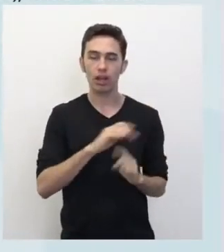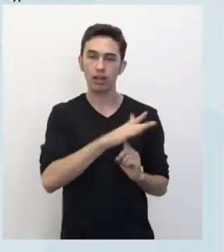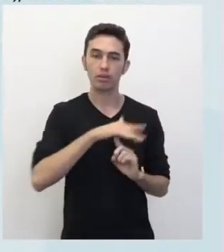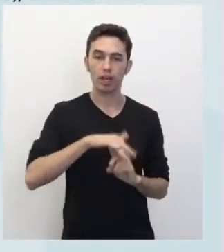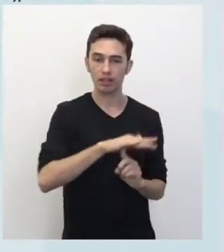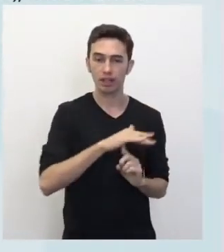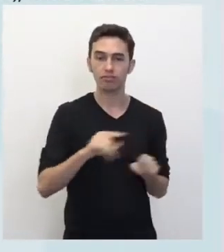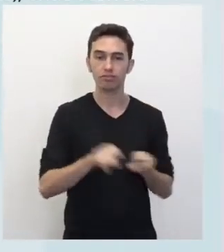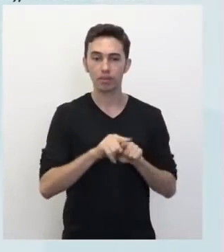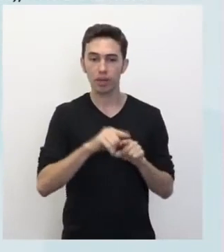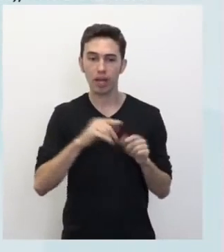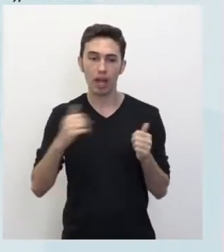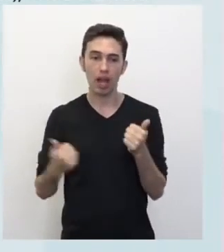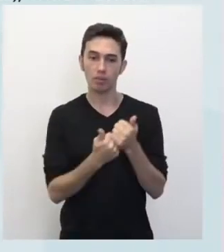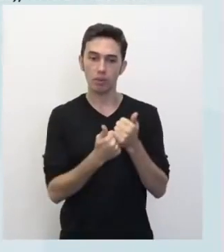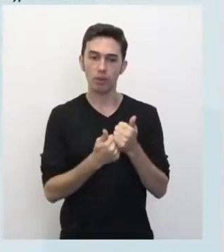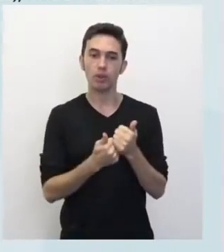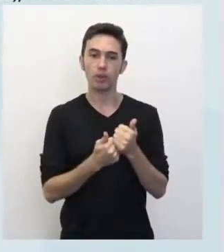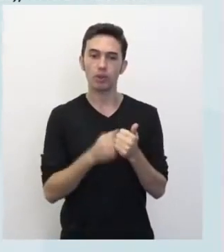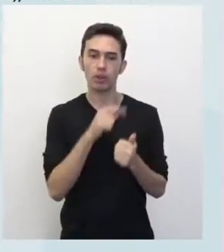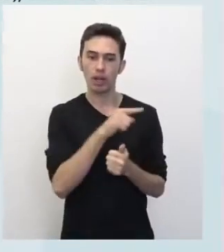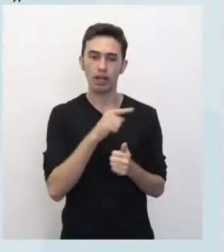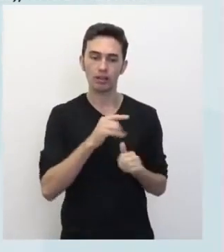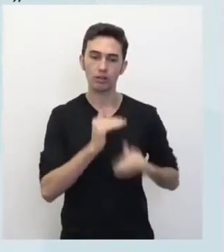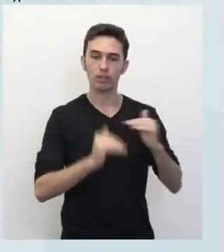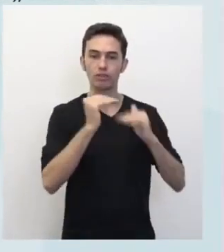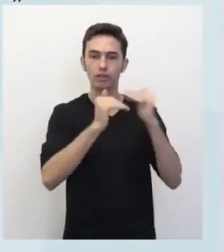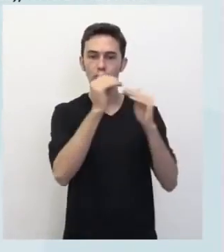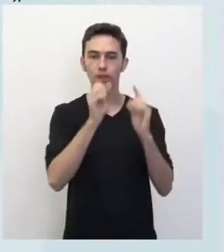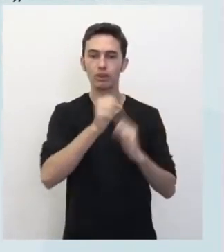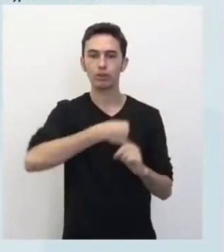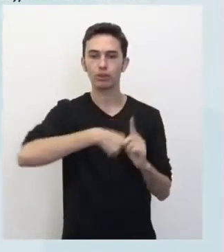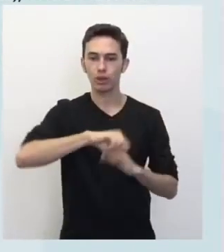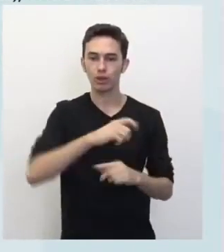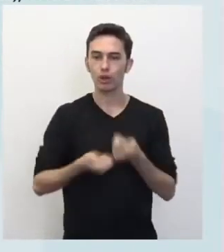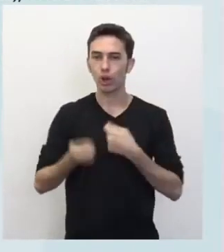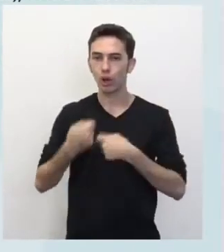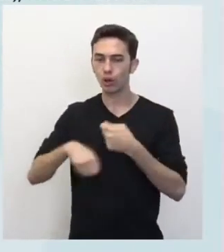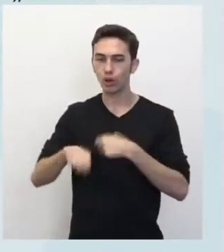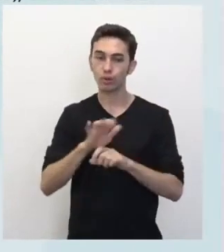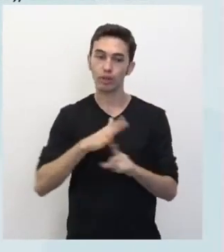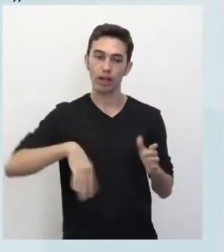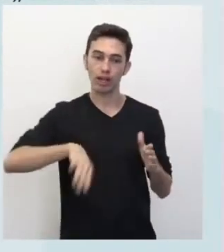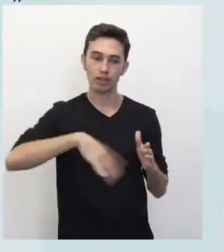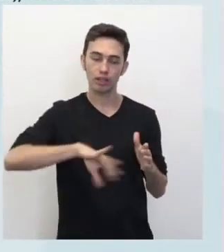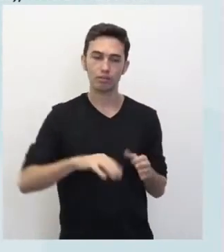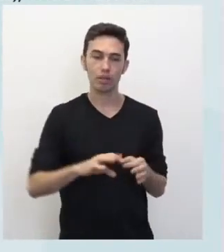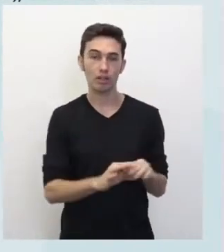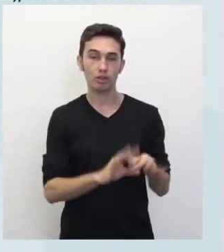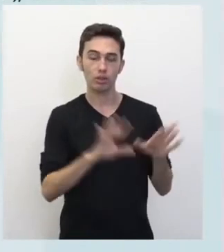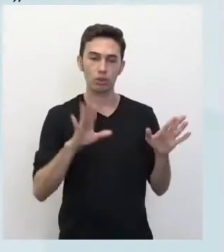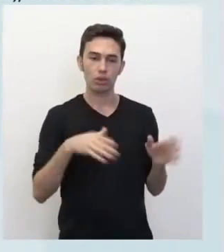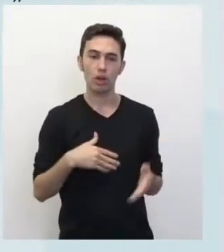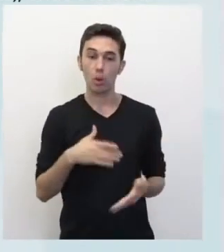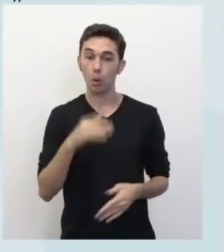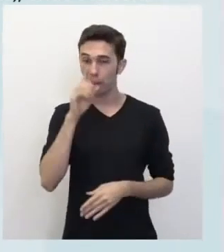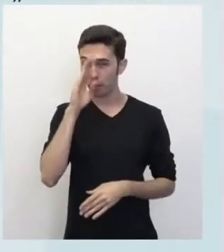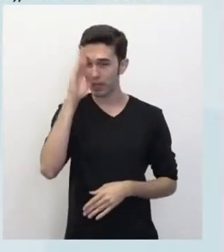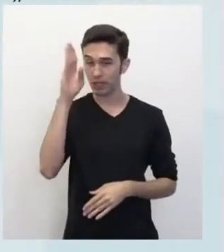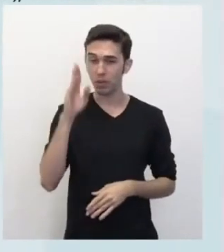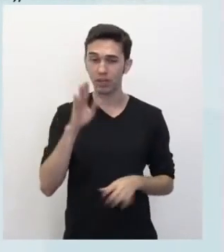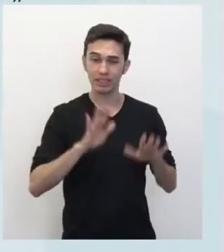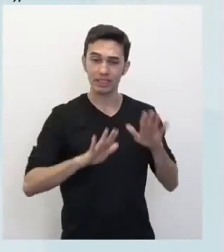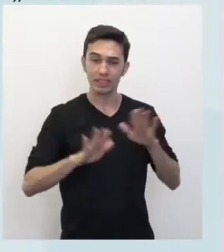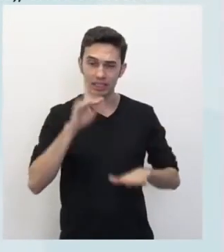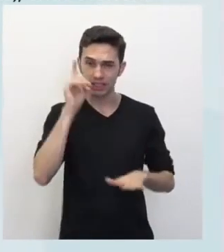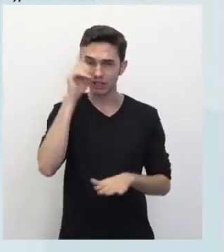desenvolvimento socioeconômico da região. Soltura. O passo mais delicado da operação será justamente o